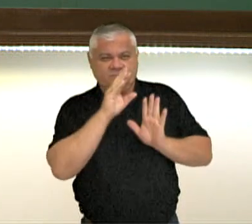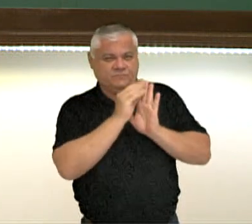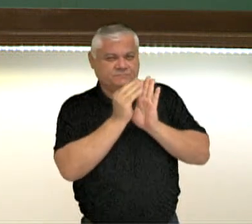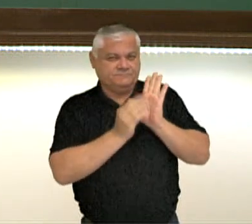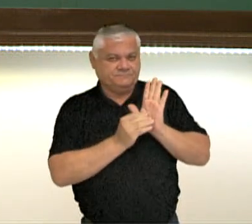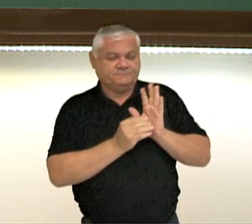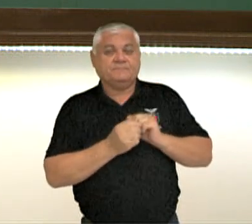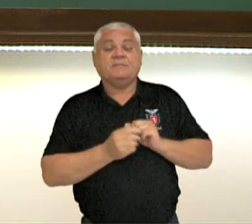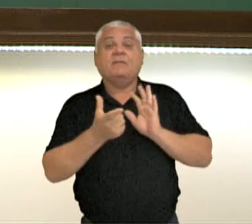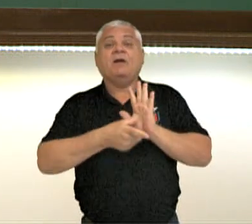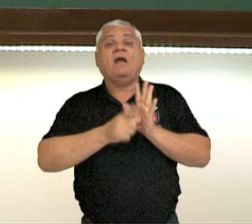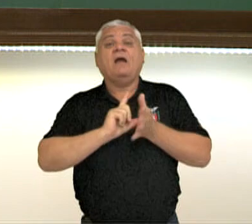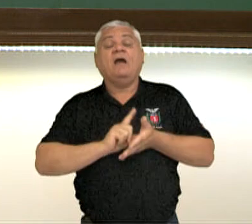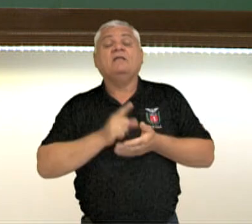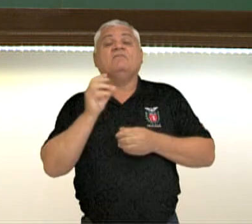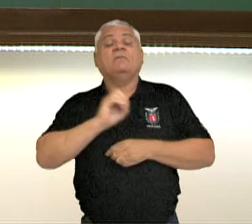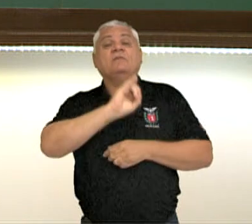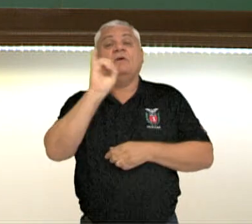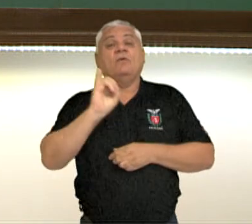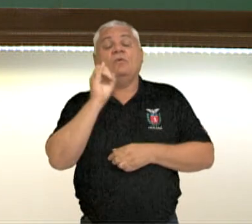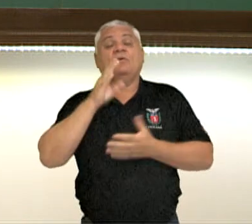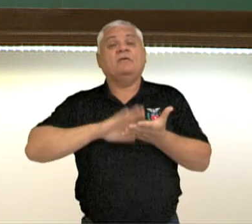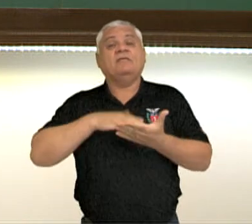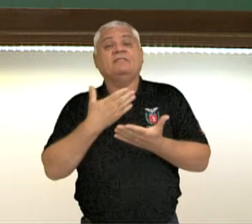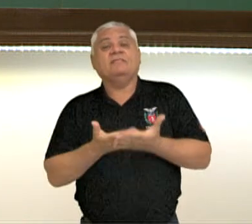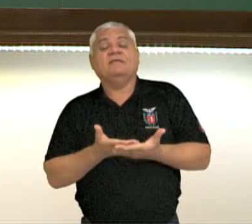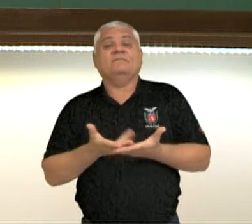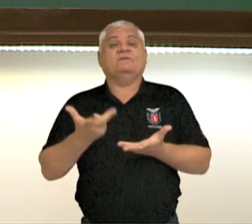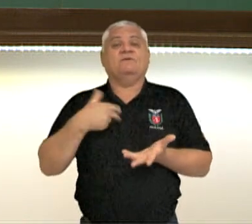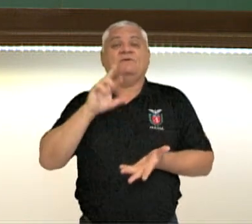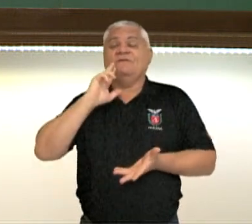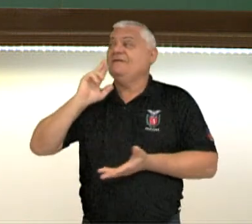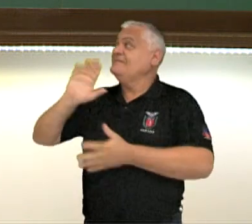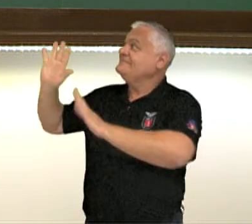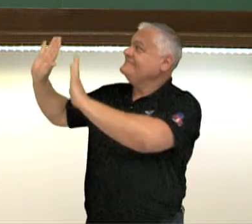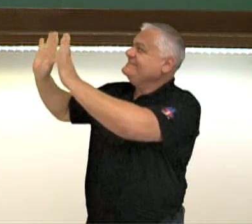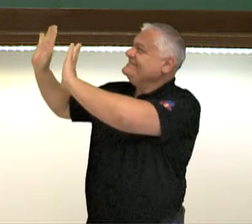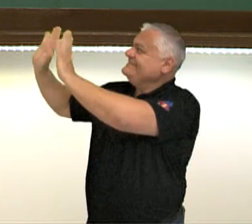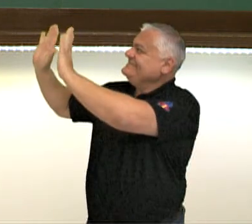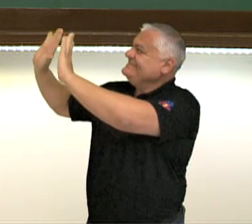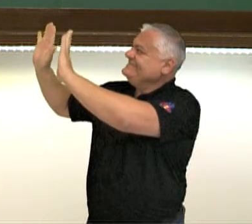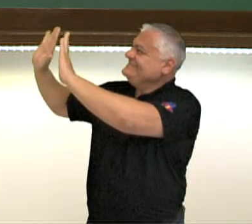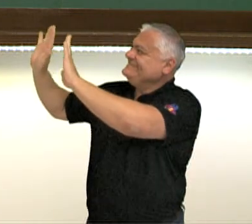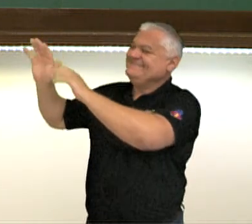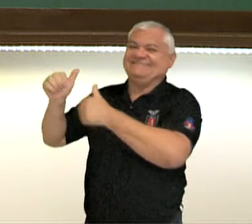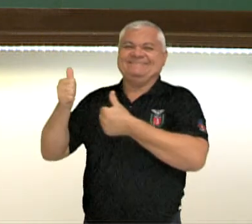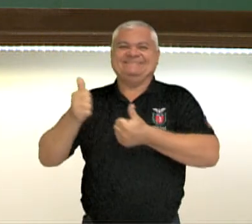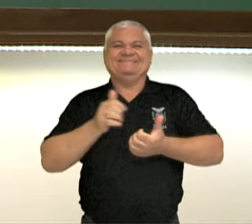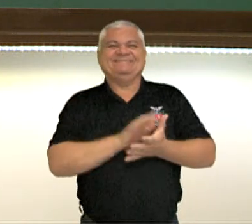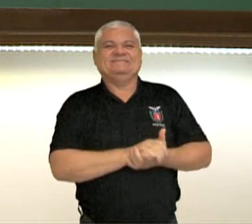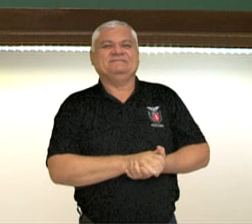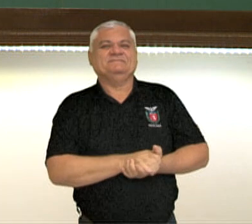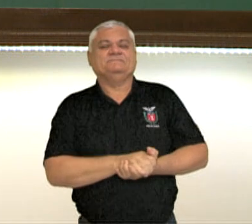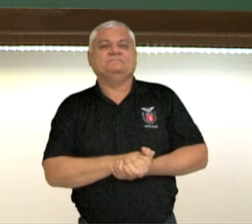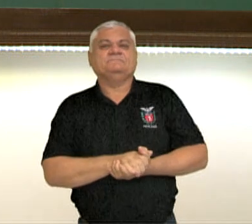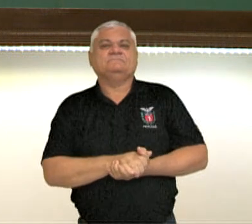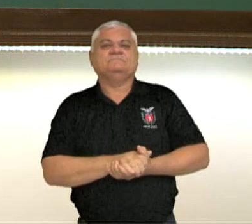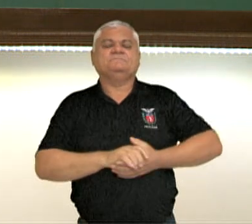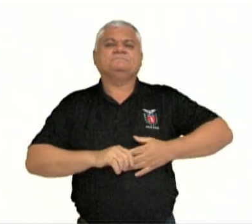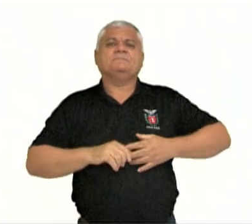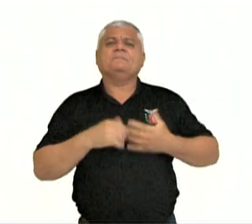conteúdos? Antes disso, vamos dar oi para o nosso intérprete Ronaldo. Tudo bem, Ronaldo? Tudo bem.